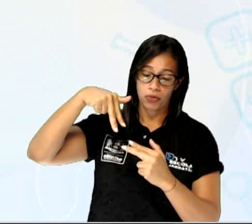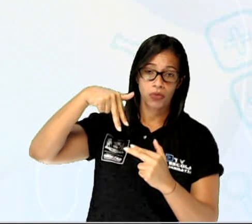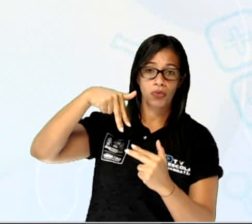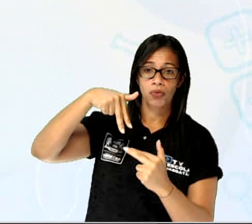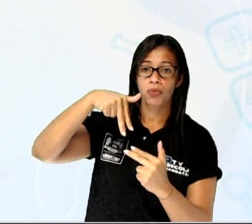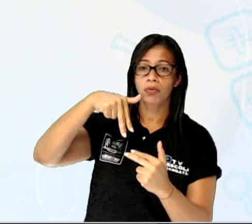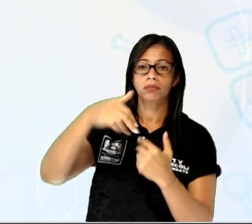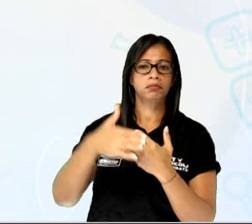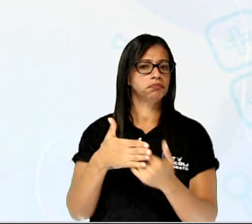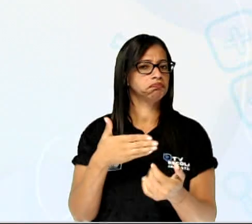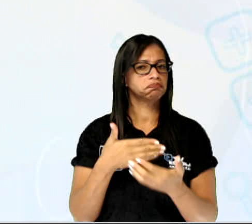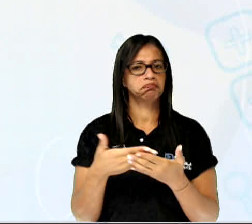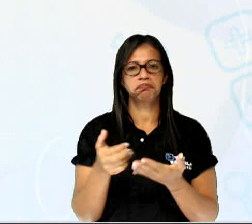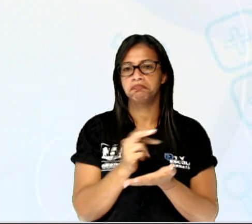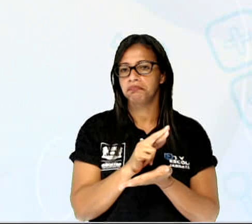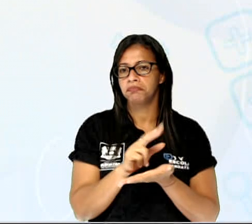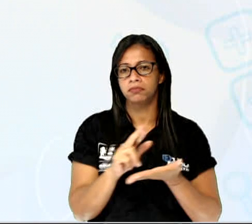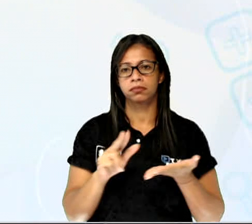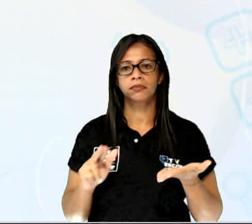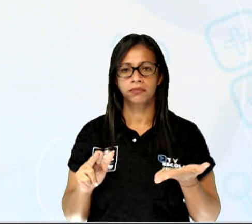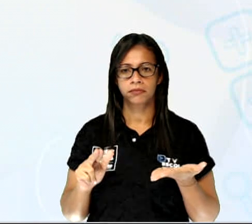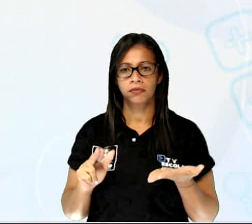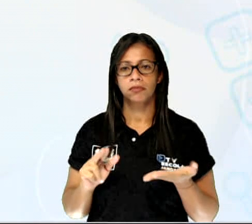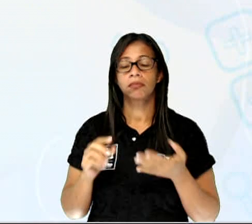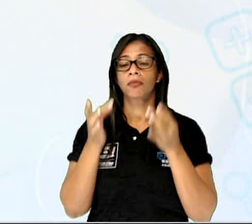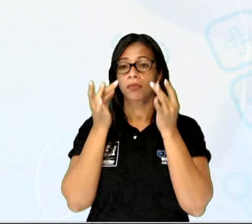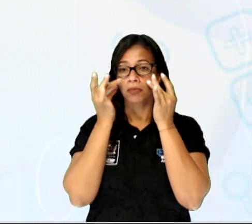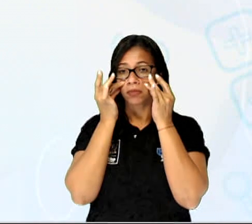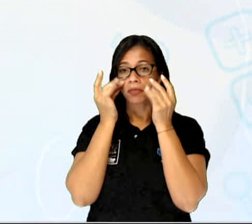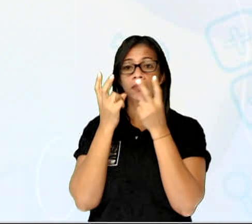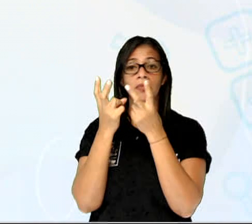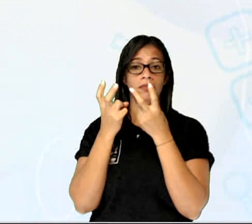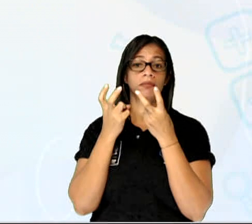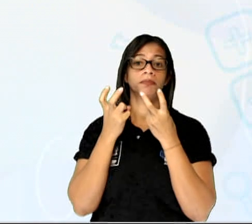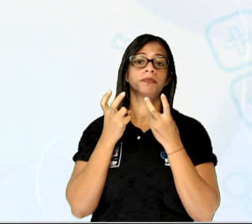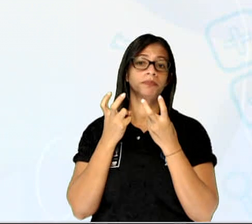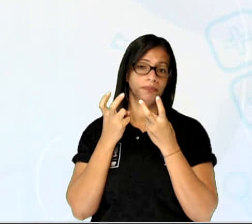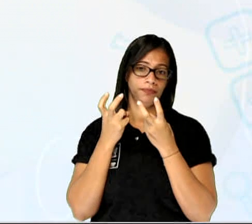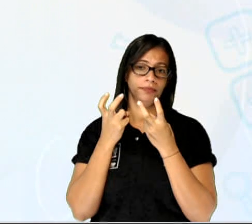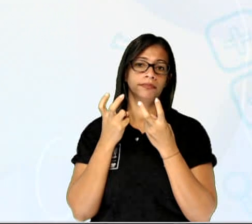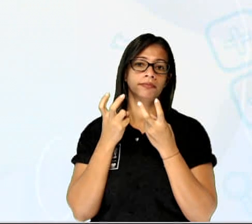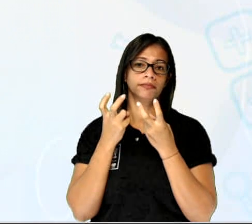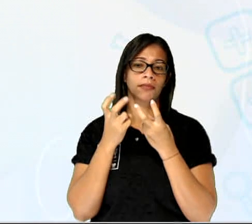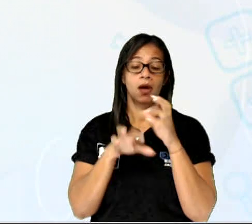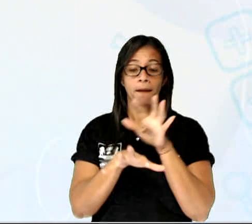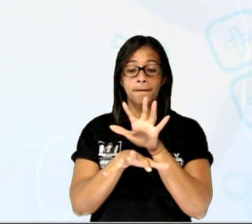qualquer objeto. Então, vocês vão perceber pela sombra